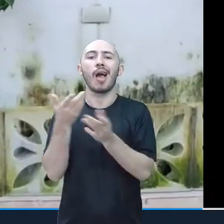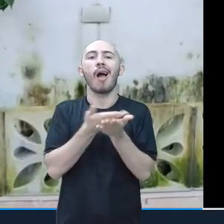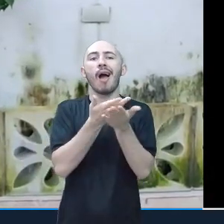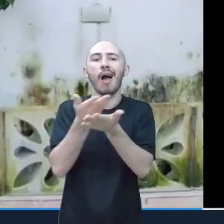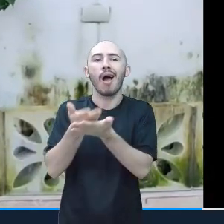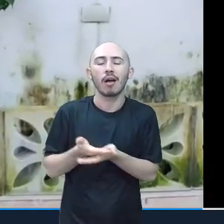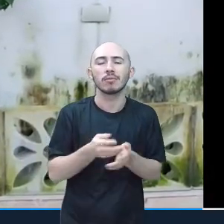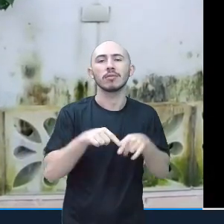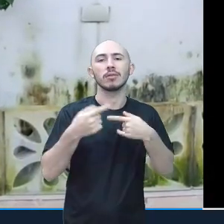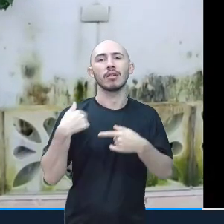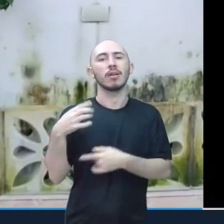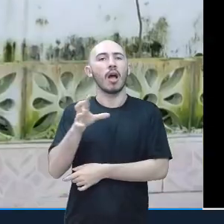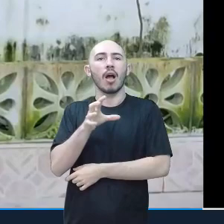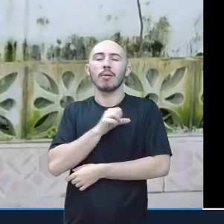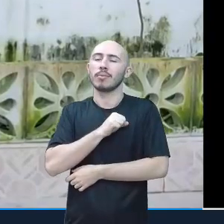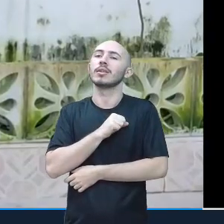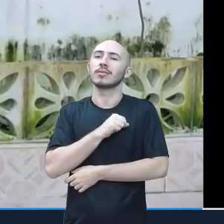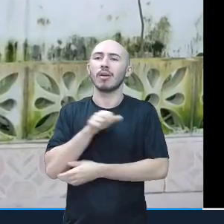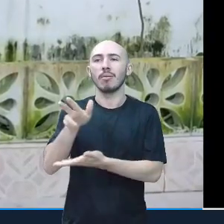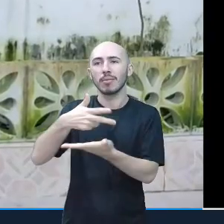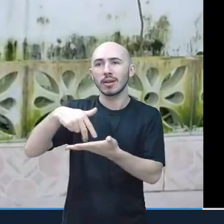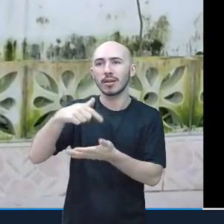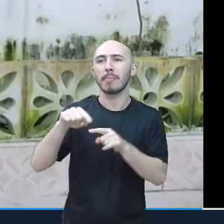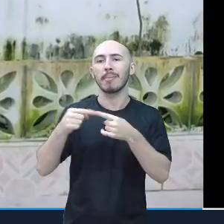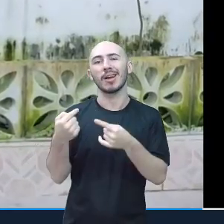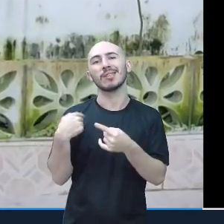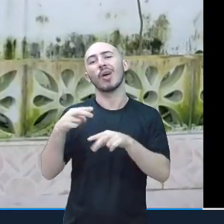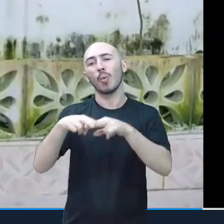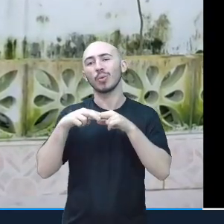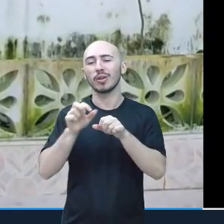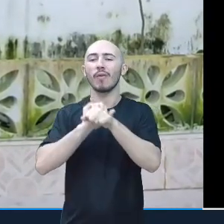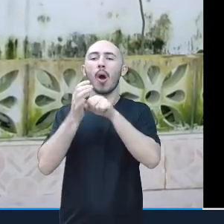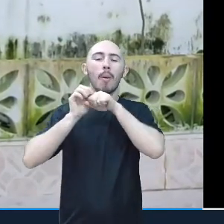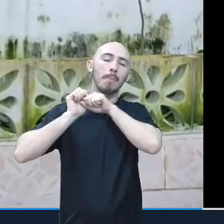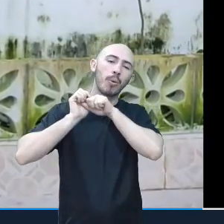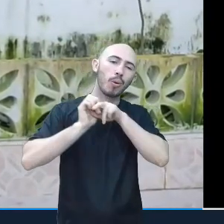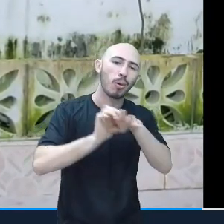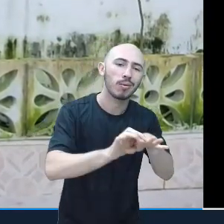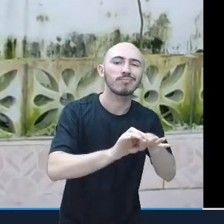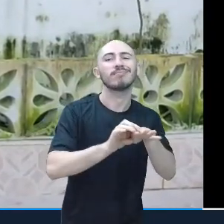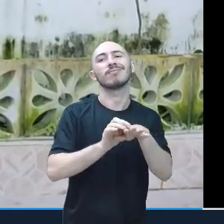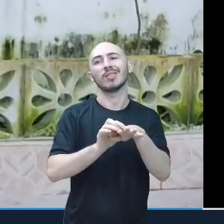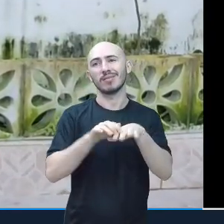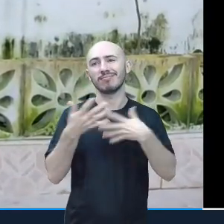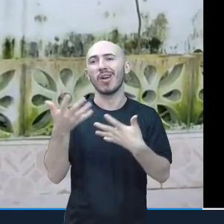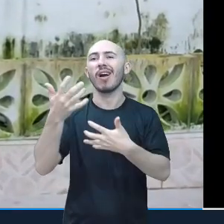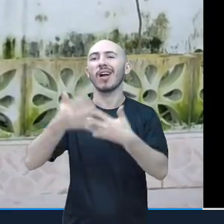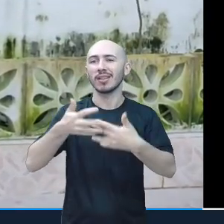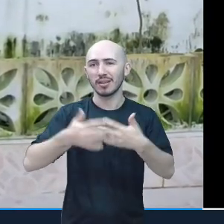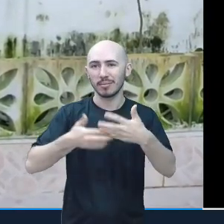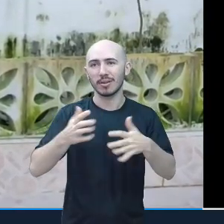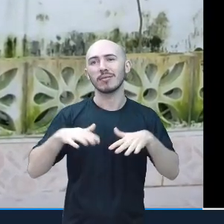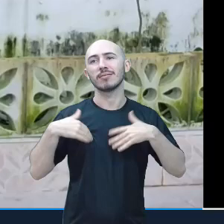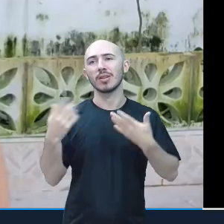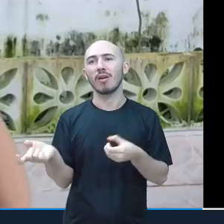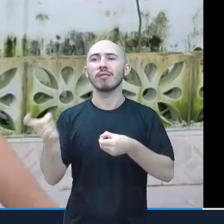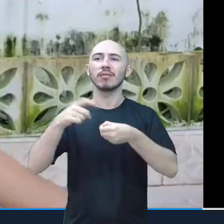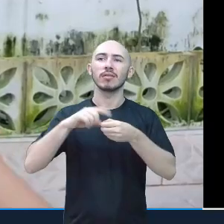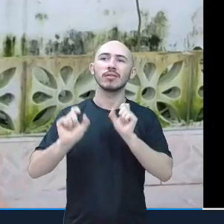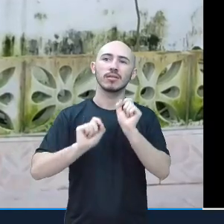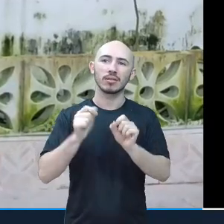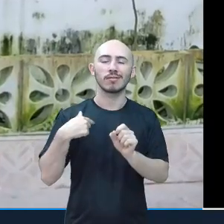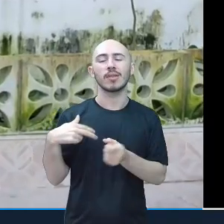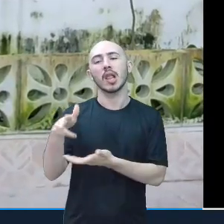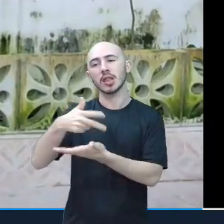trazer minha paixão na dança. Porém, essa pandemia deu uma queda bastante drástica, né? Mas estou tentando trazer de volta isso dos galera que